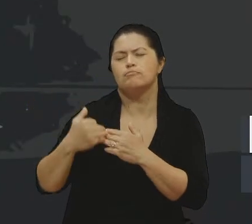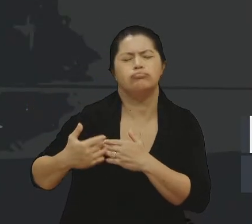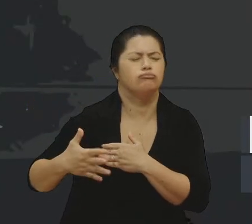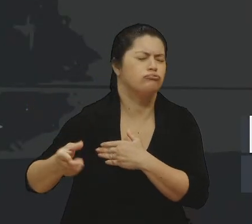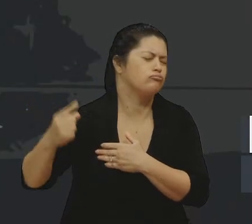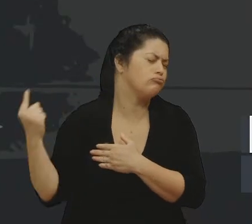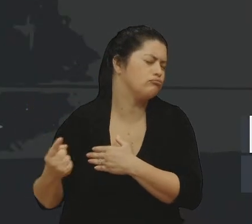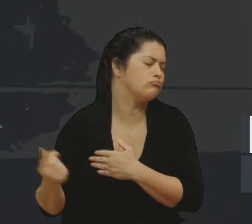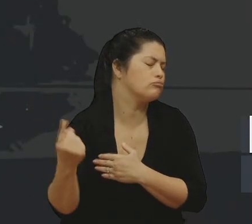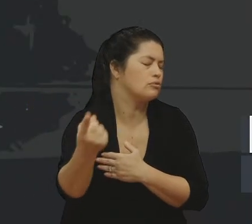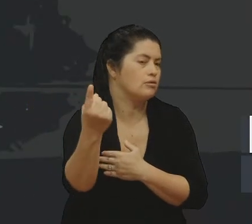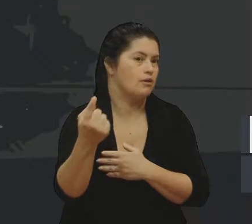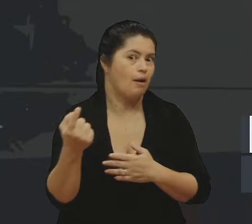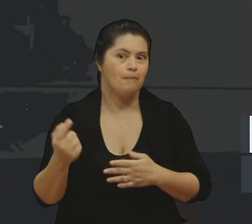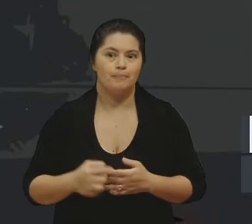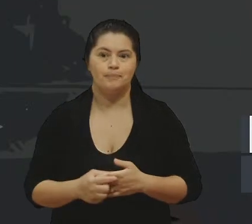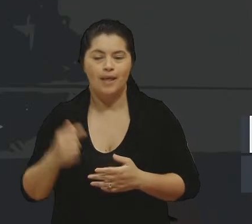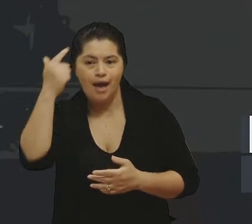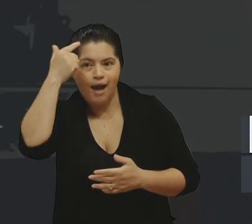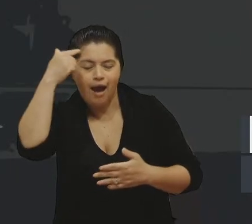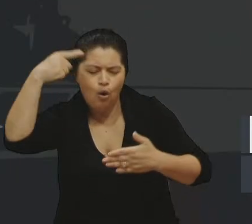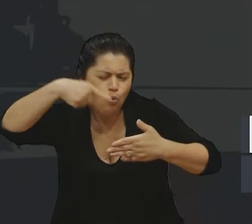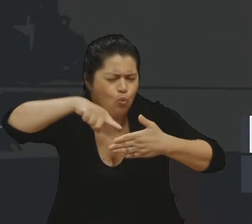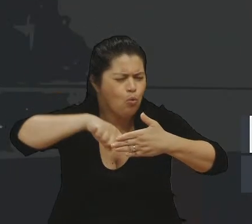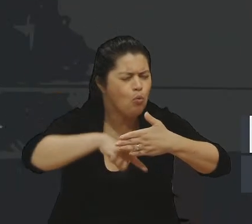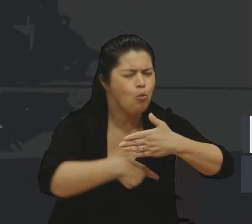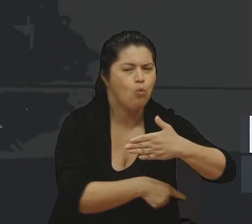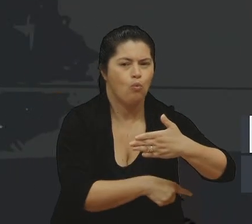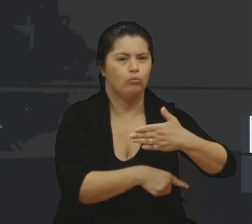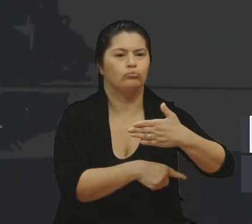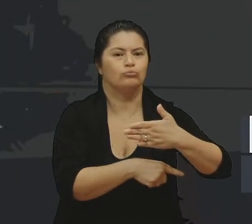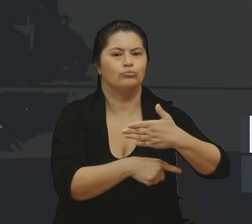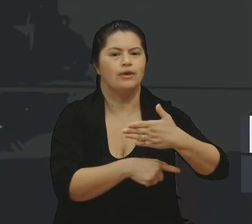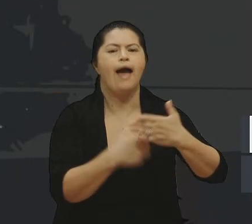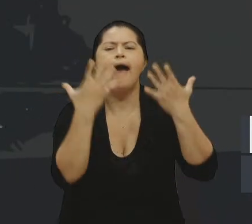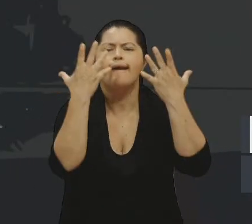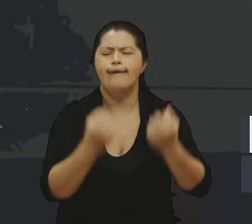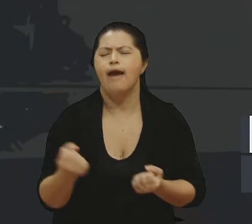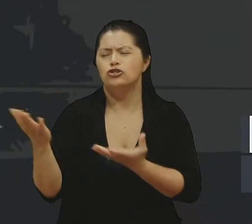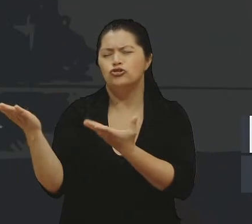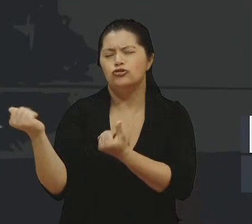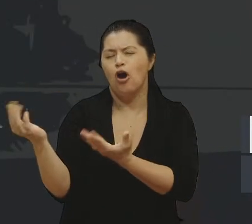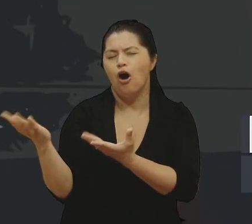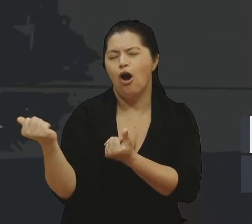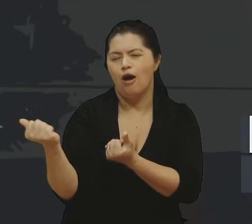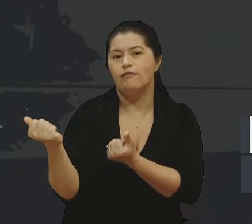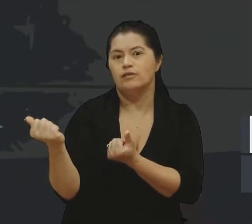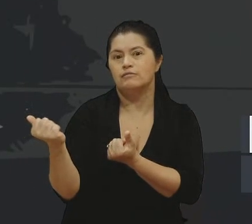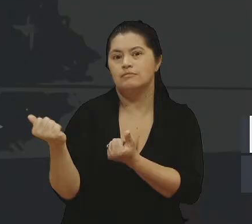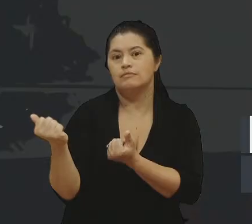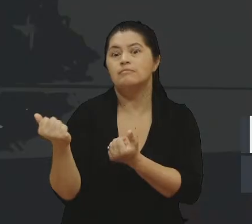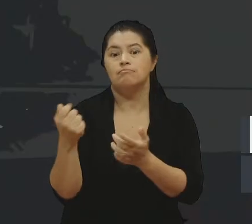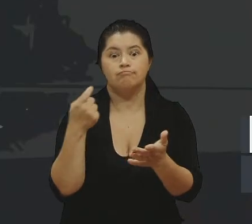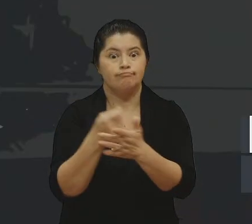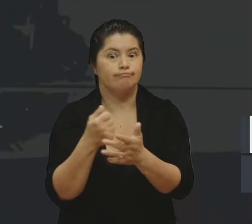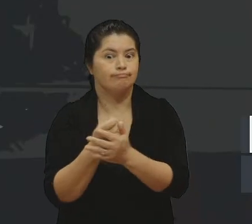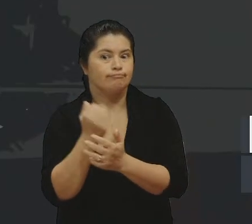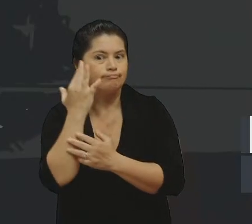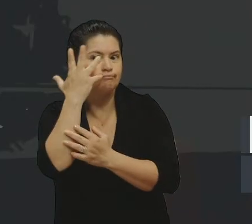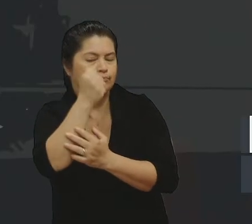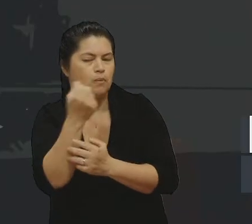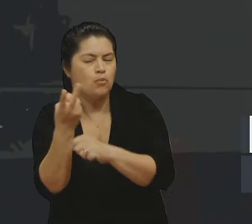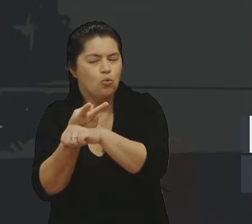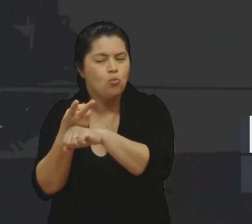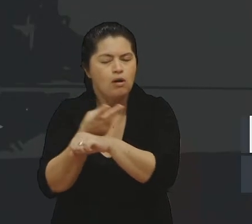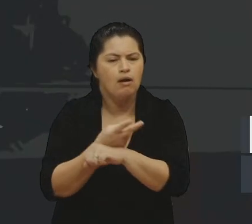coisa mais profunda que está na cabeça dela. Para querer ser jovem para sempre, talvez ela está buscando beleza. Ou talvez ela está buscando